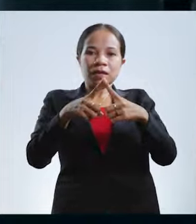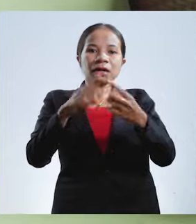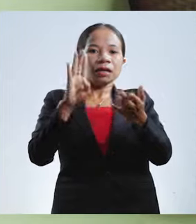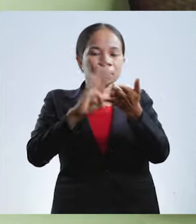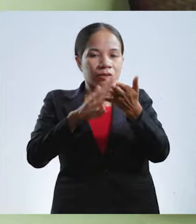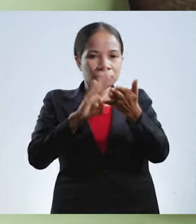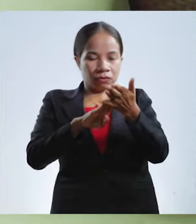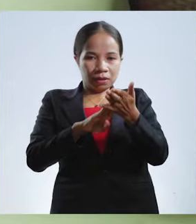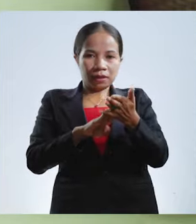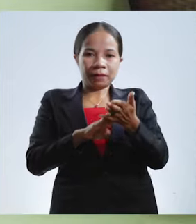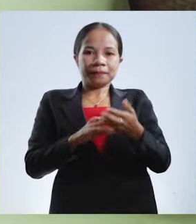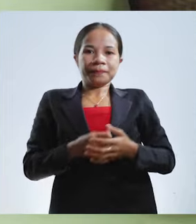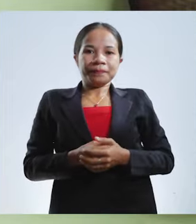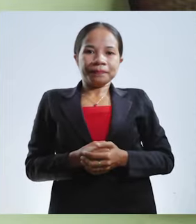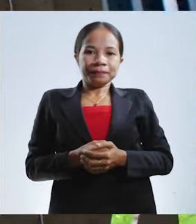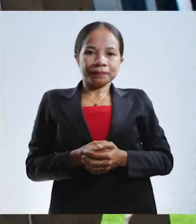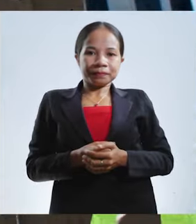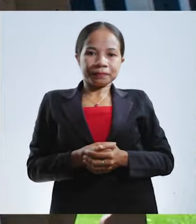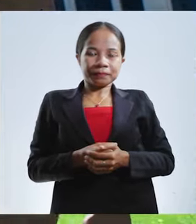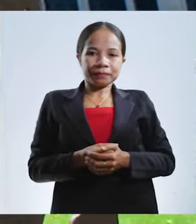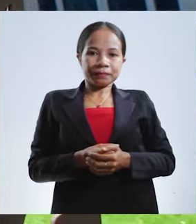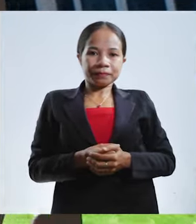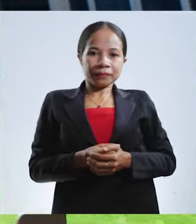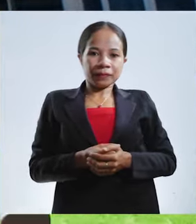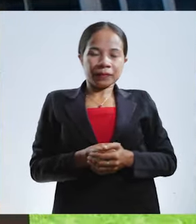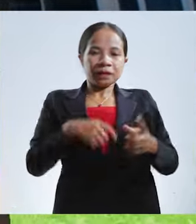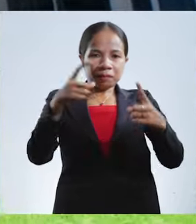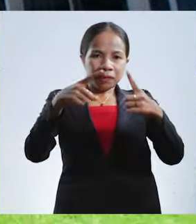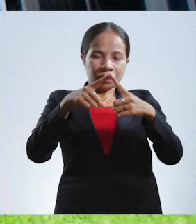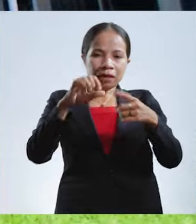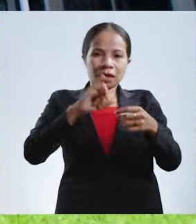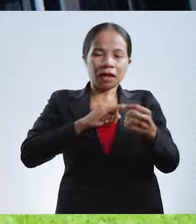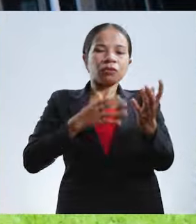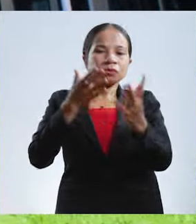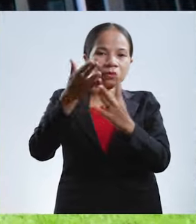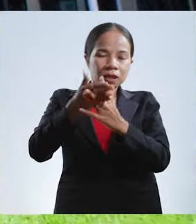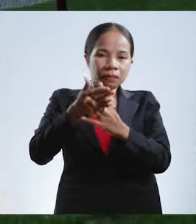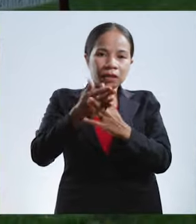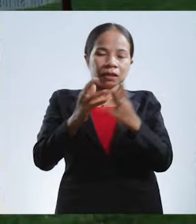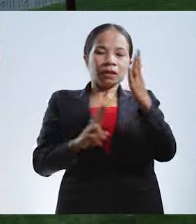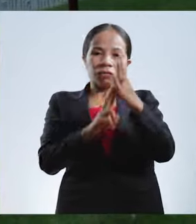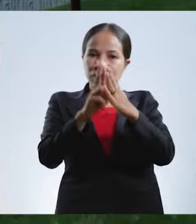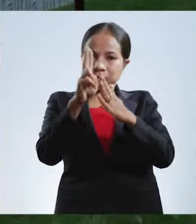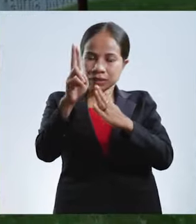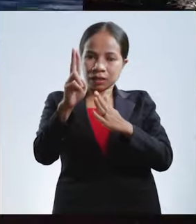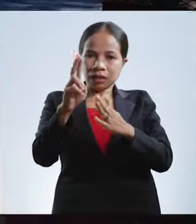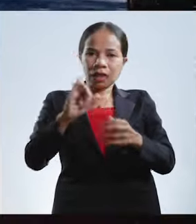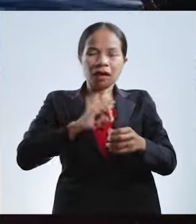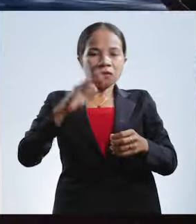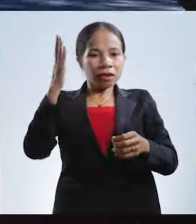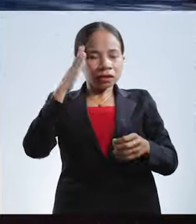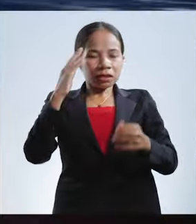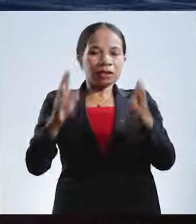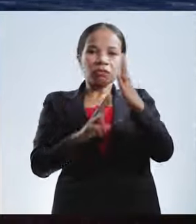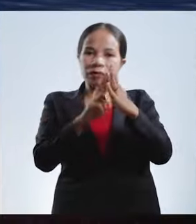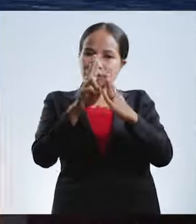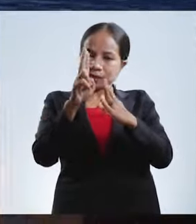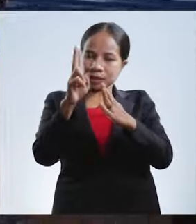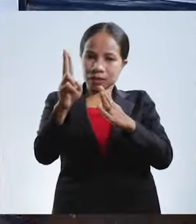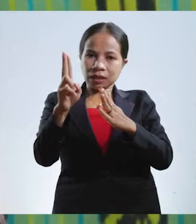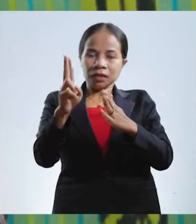fatting nomos ba ia universidade no ba ia how tama e Flinders University how considera kada guna fisiali dan